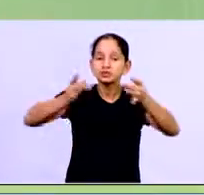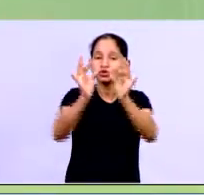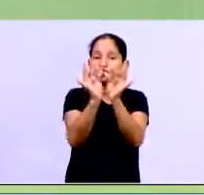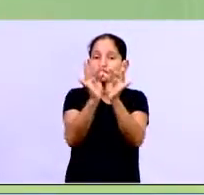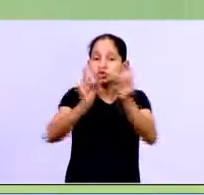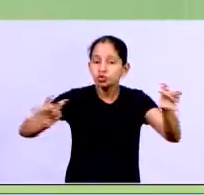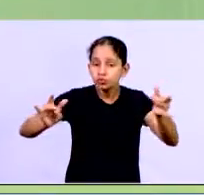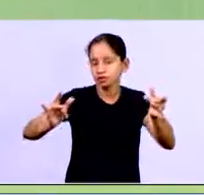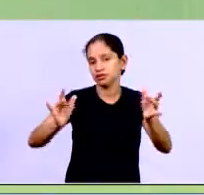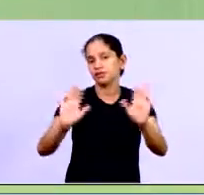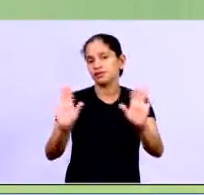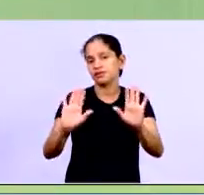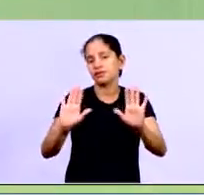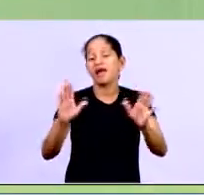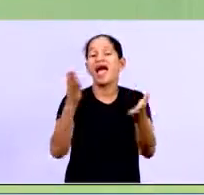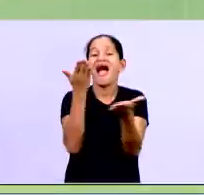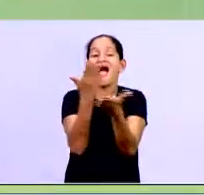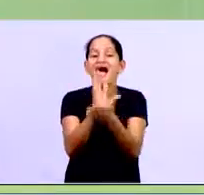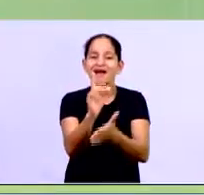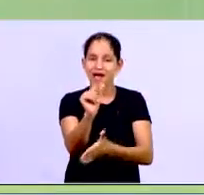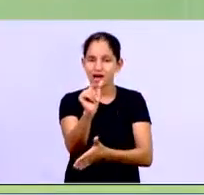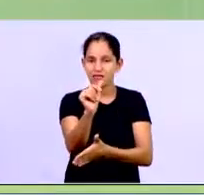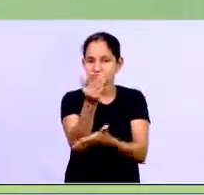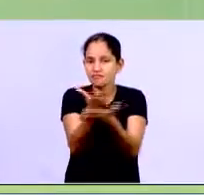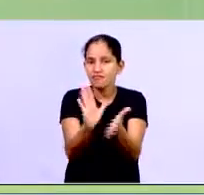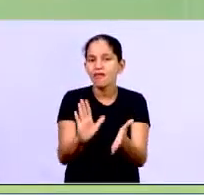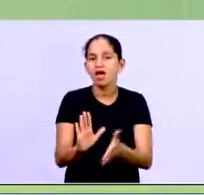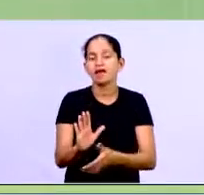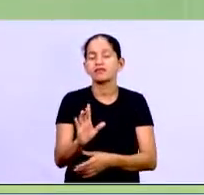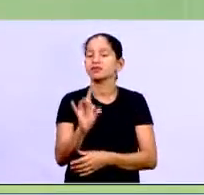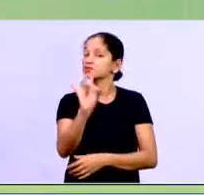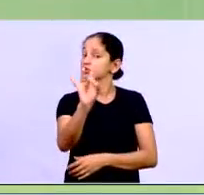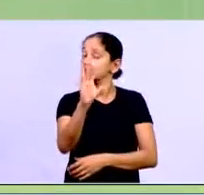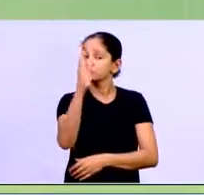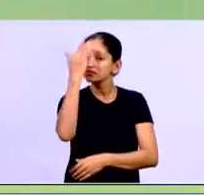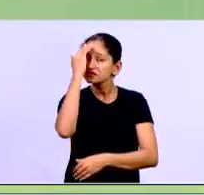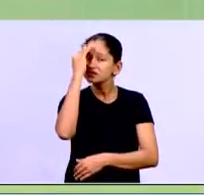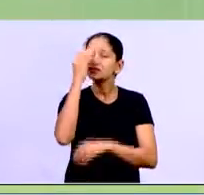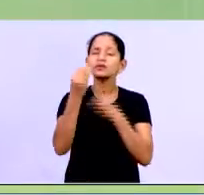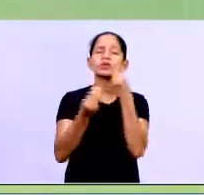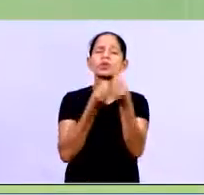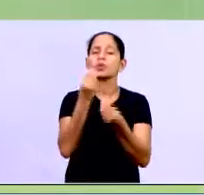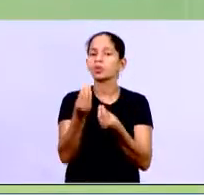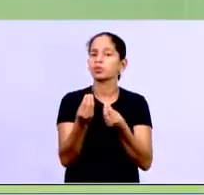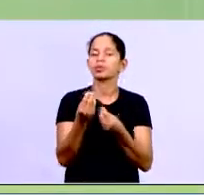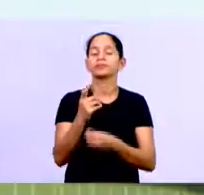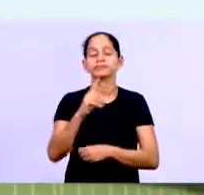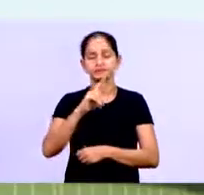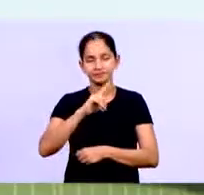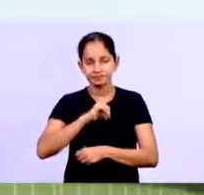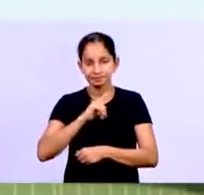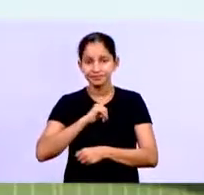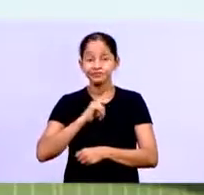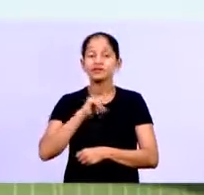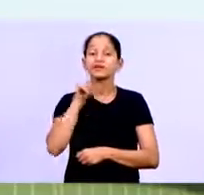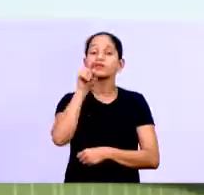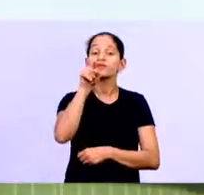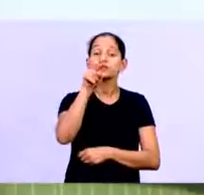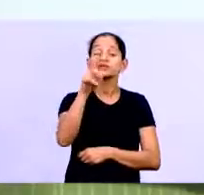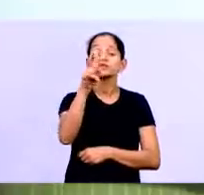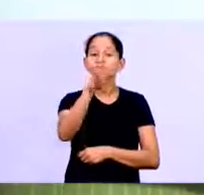obrigação ou dívida. Mas como é que a gente vai entender a amortização? Você vai entender a amortização quando você vai